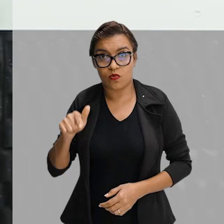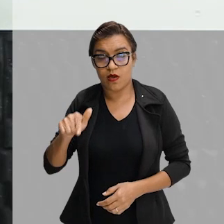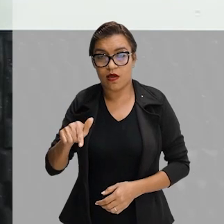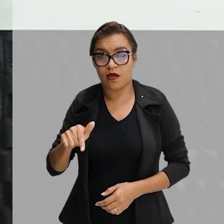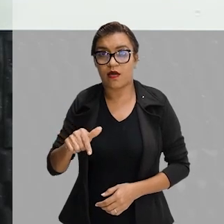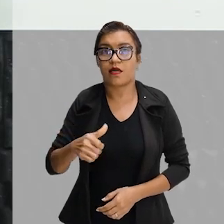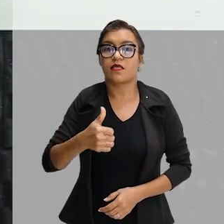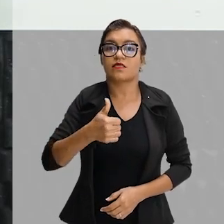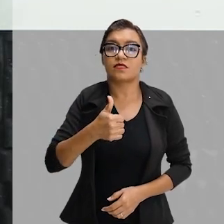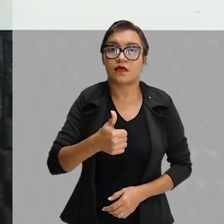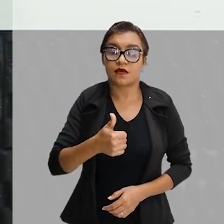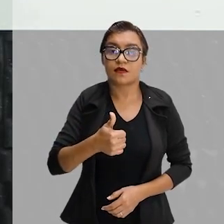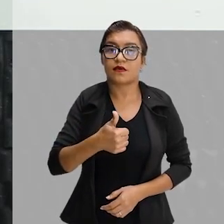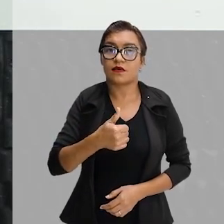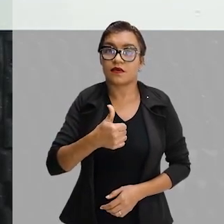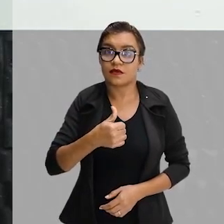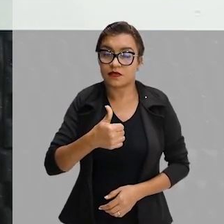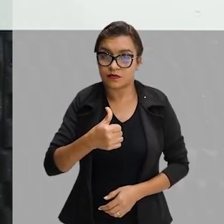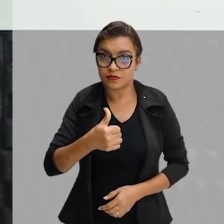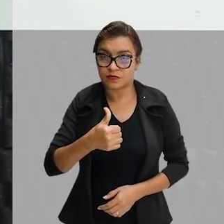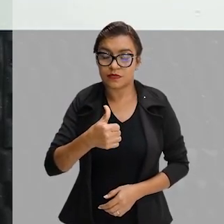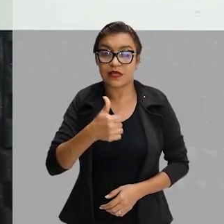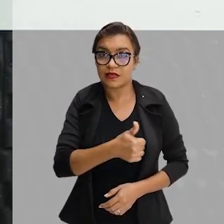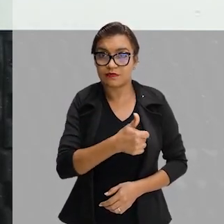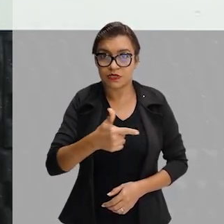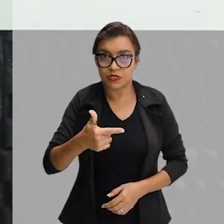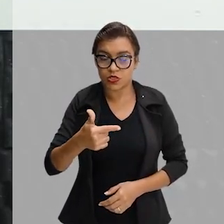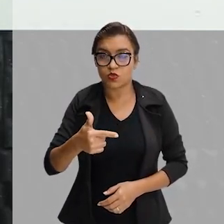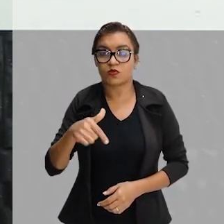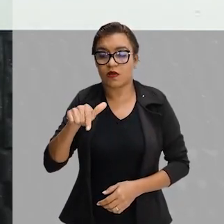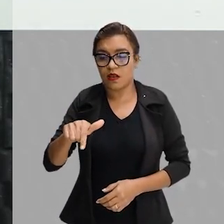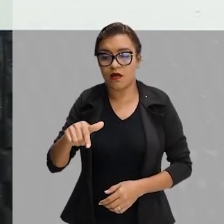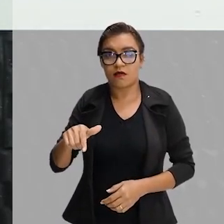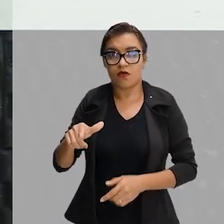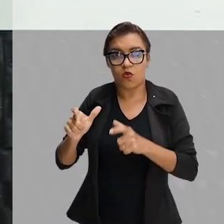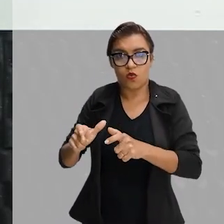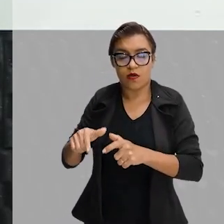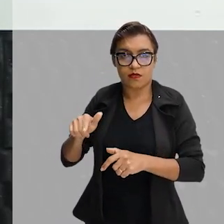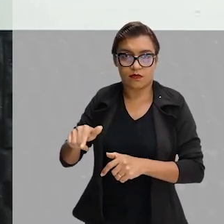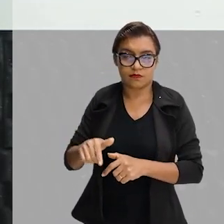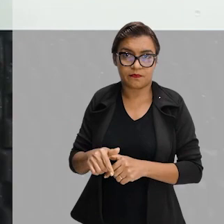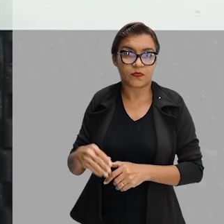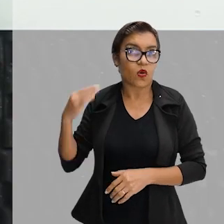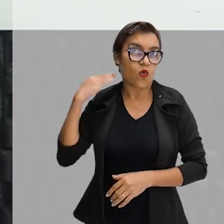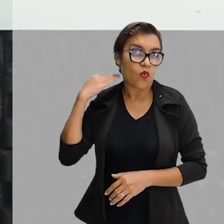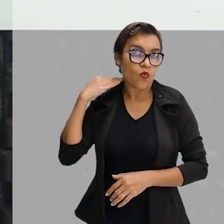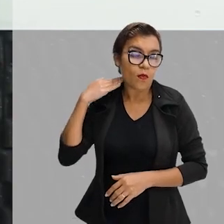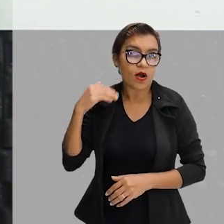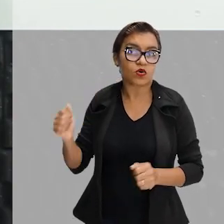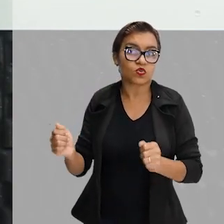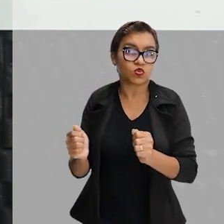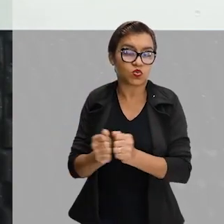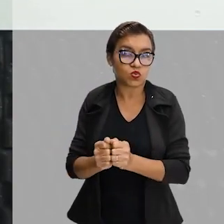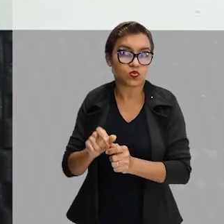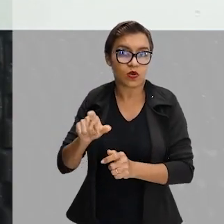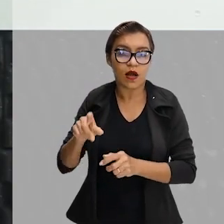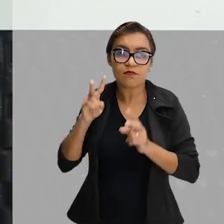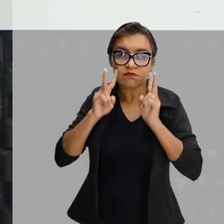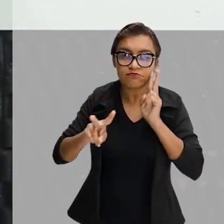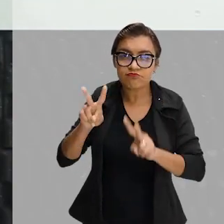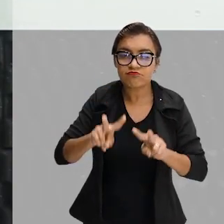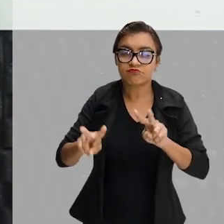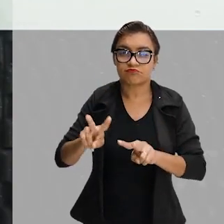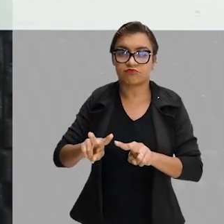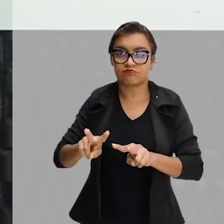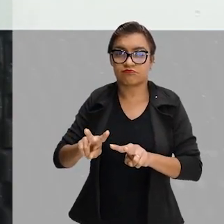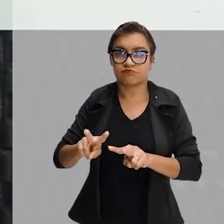posição. E detalhe, o Fundo Monetário Internacional, junto com o Banco Mundial, em suas análises, mostraram claramente que